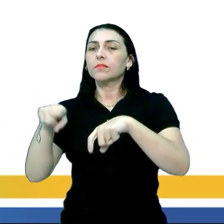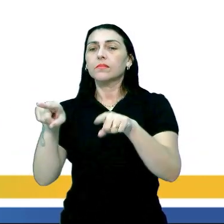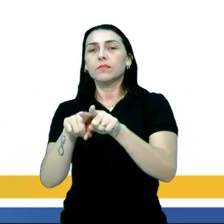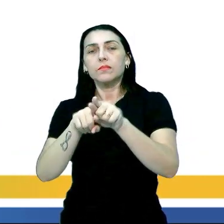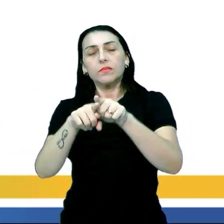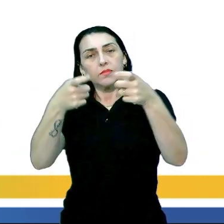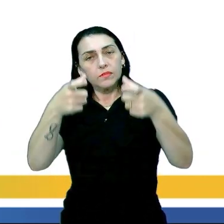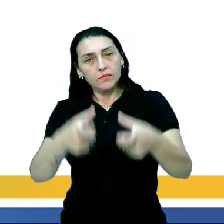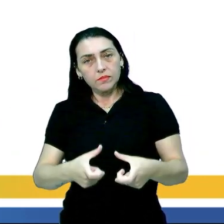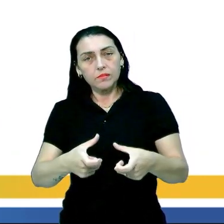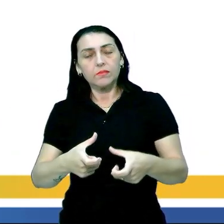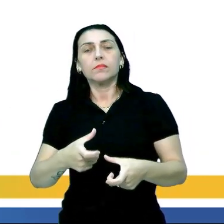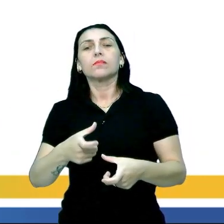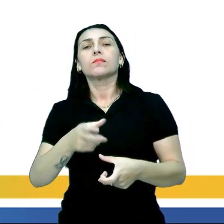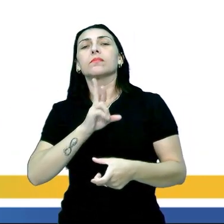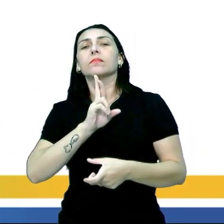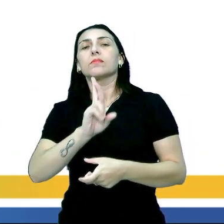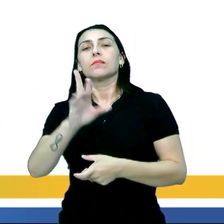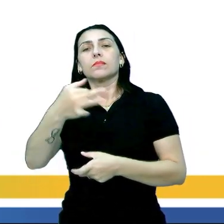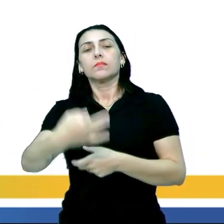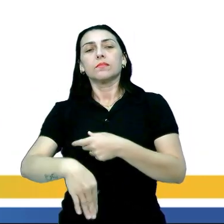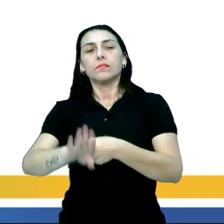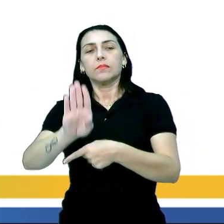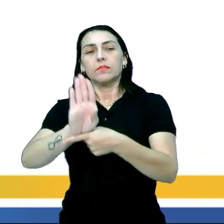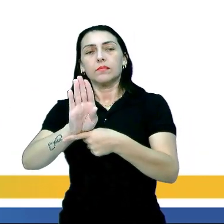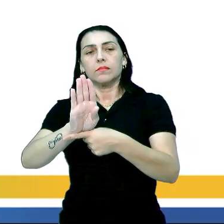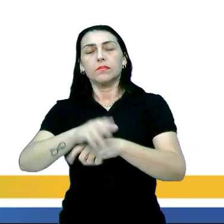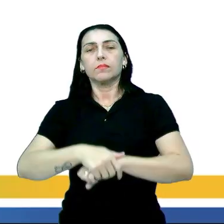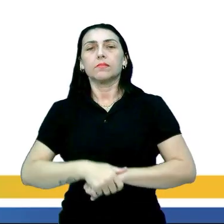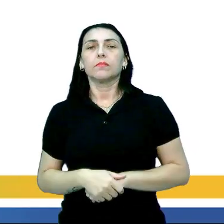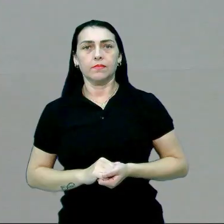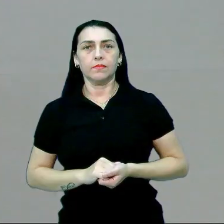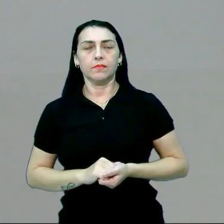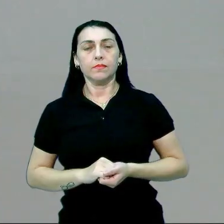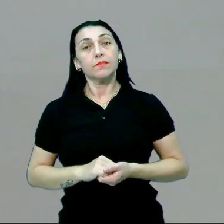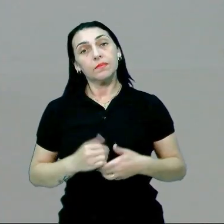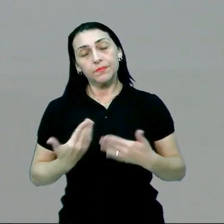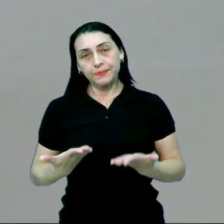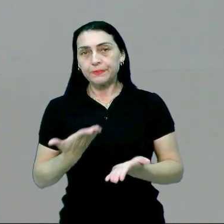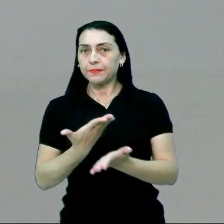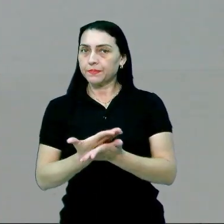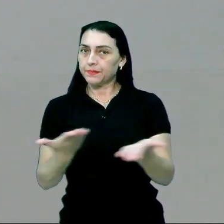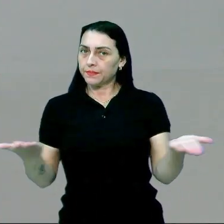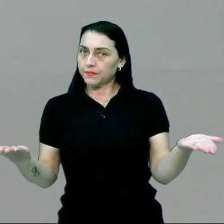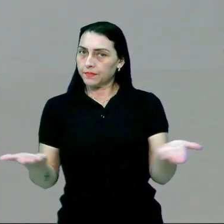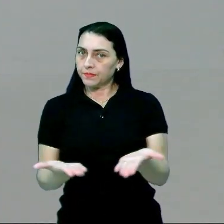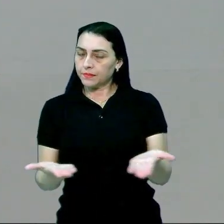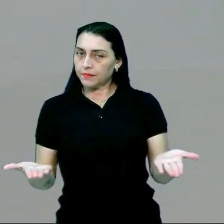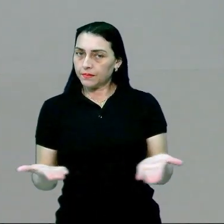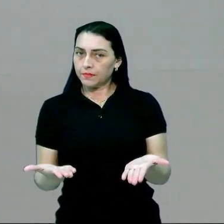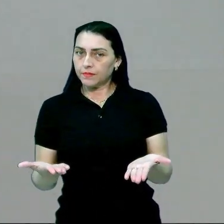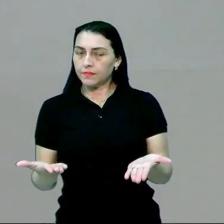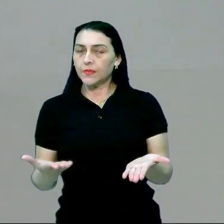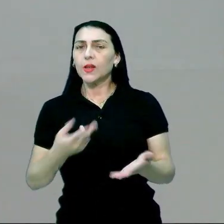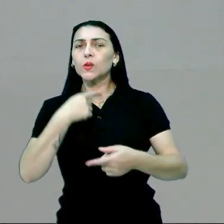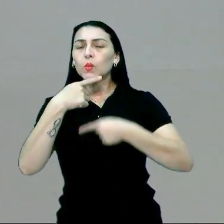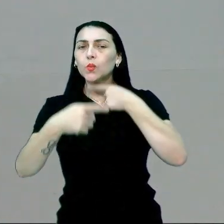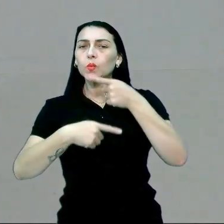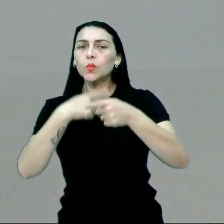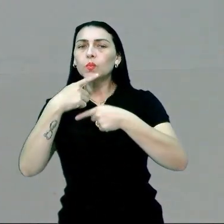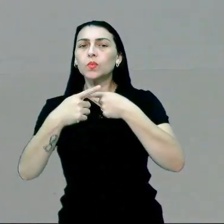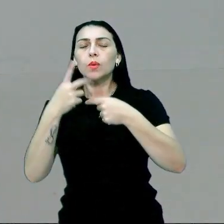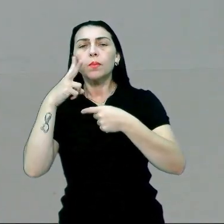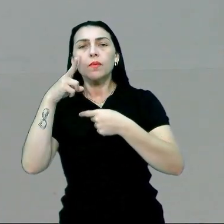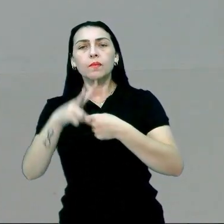naquele local, então a alternativa correta é a letra B. Bom, essa foi a nossa aula de hoje. Qualquer dúvida e